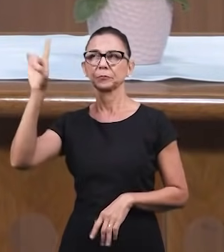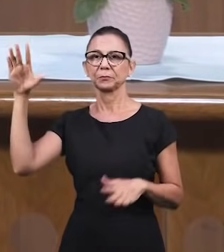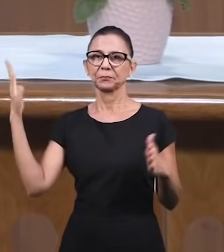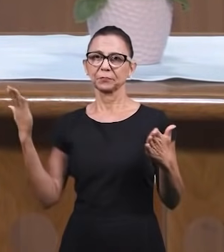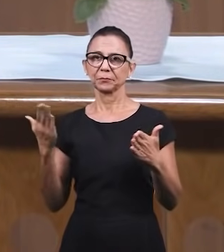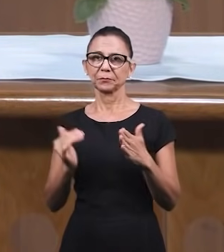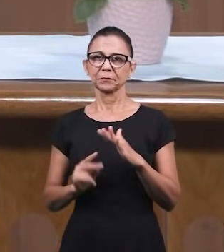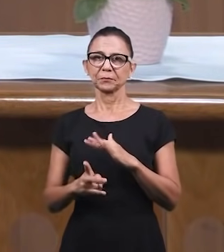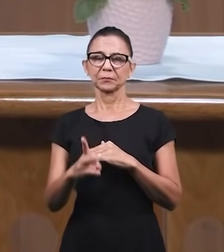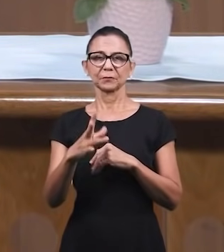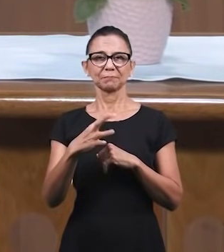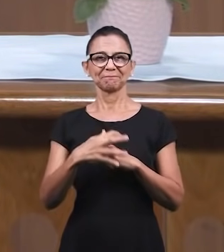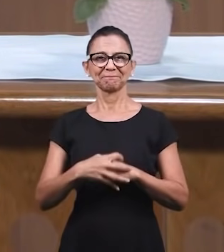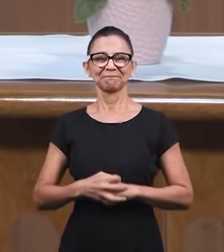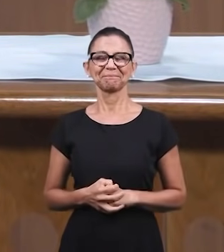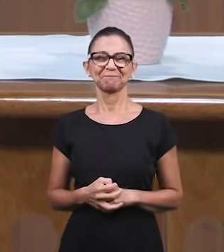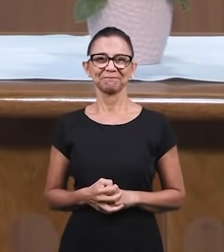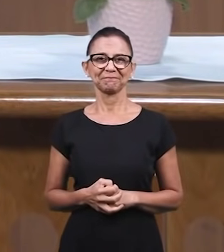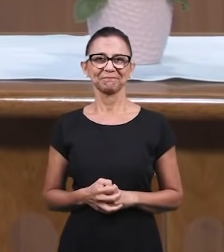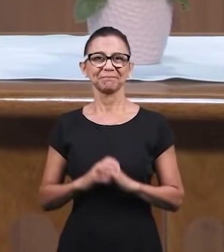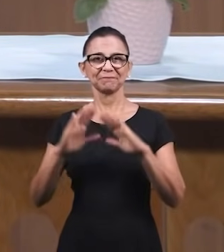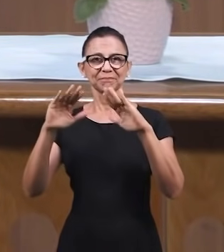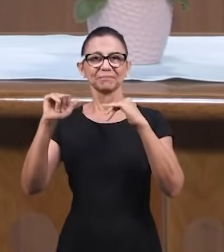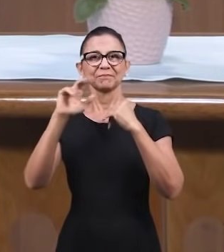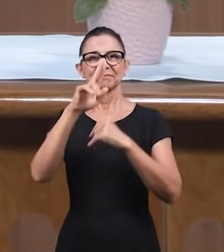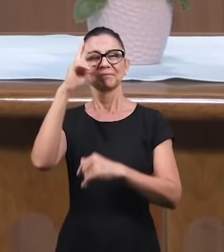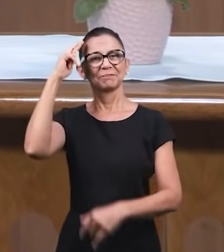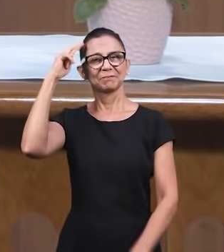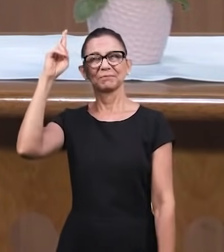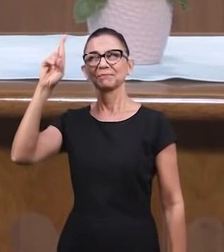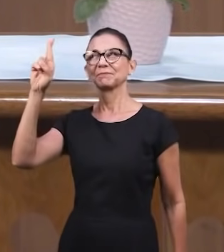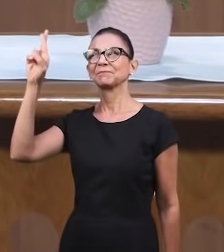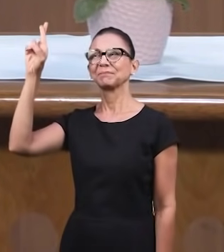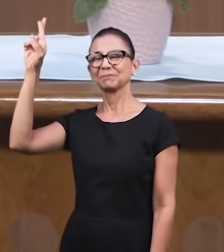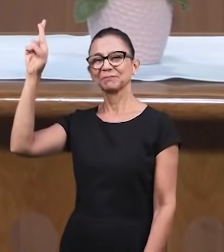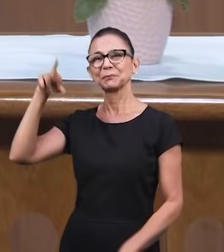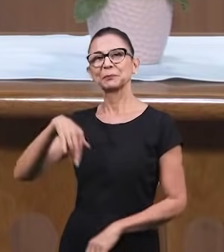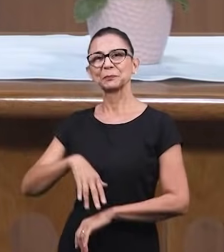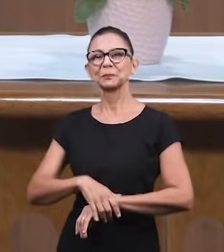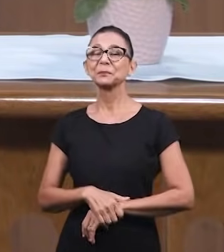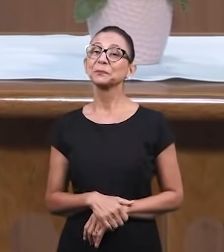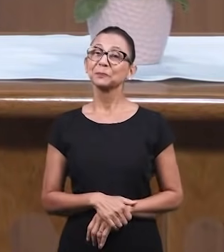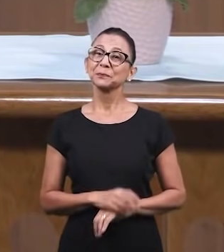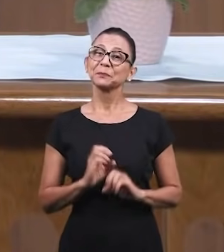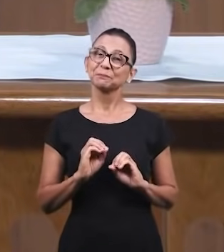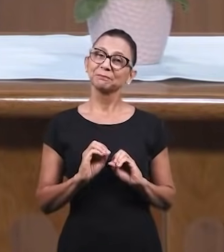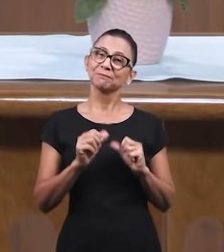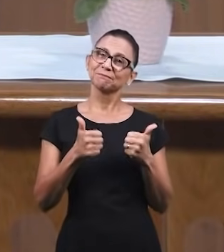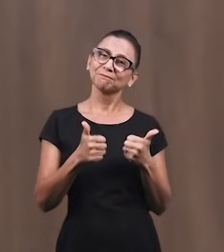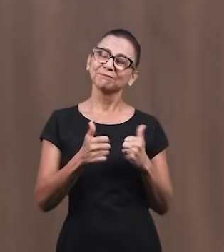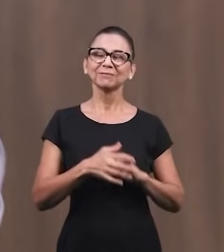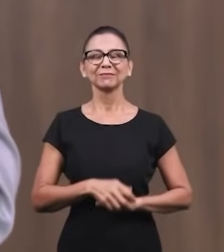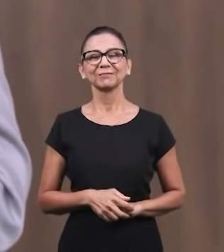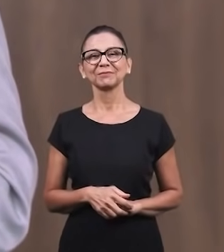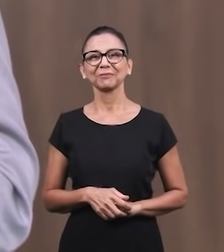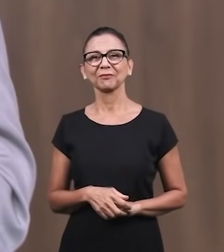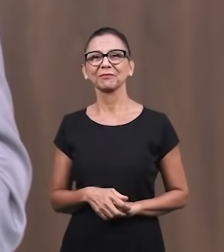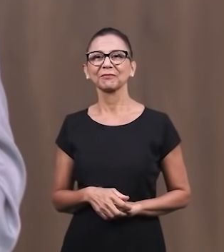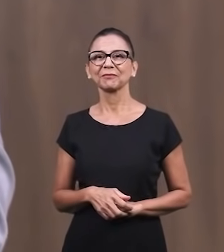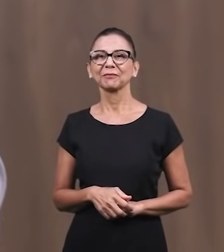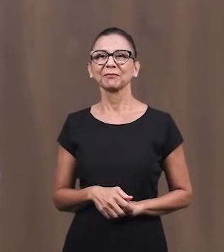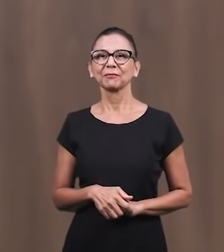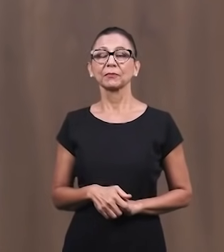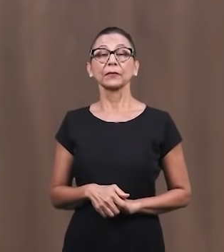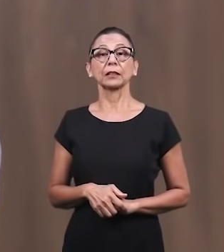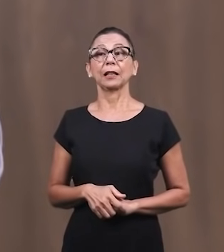Deus, desde agora e para sempre. Amém. Louvado seja o nome do Senhor. Muito bem. E eu quero